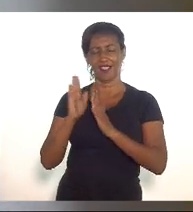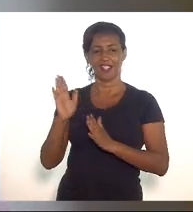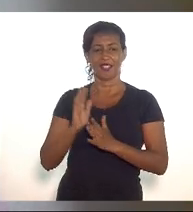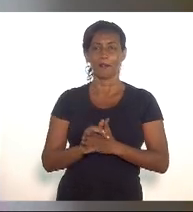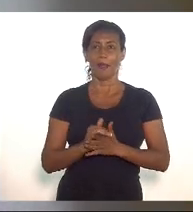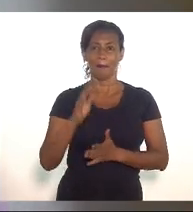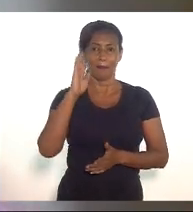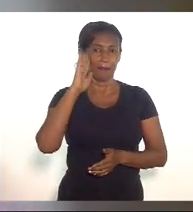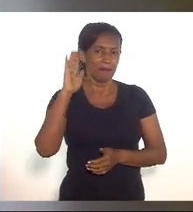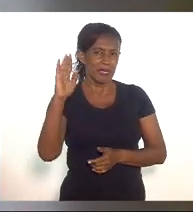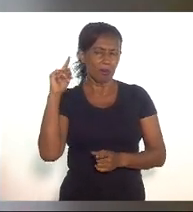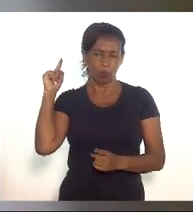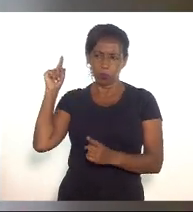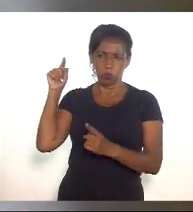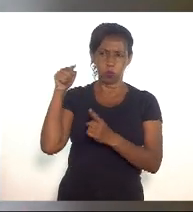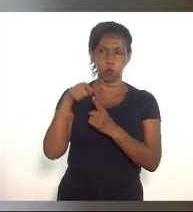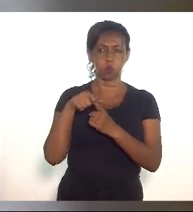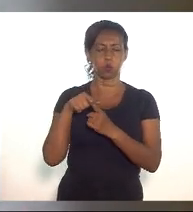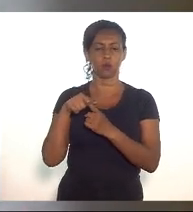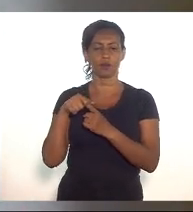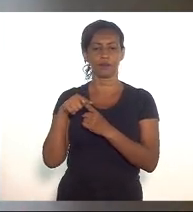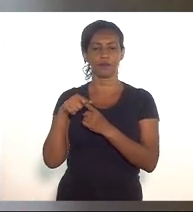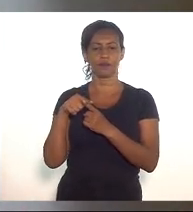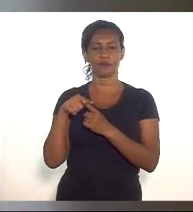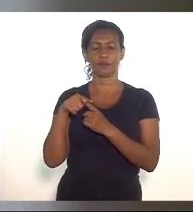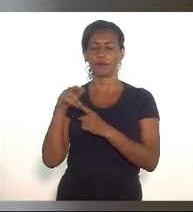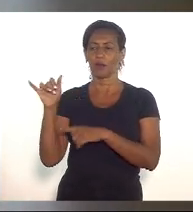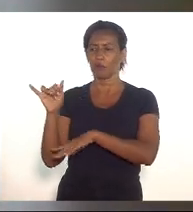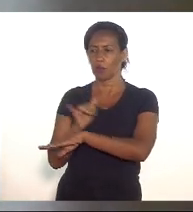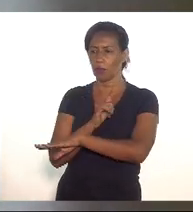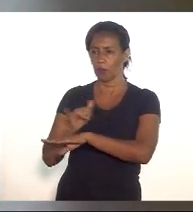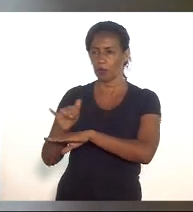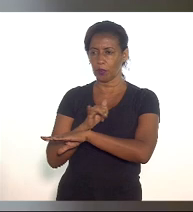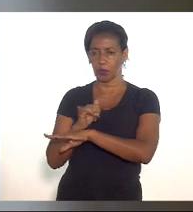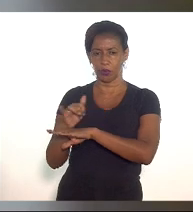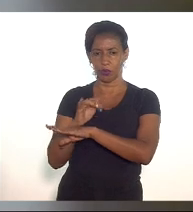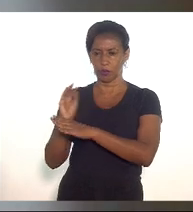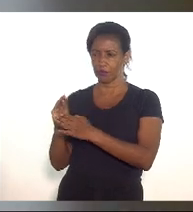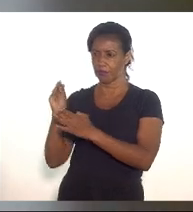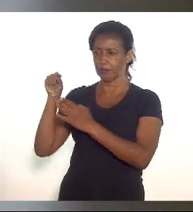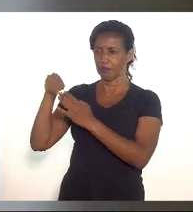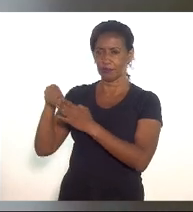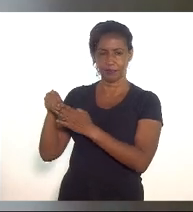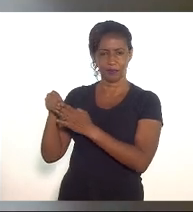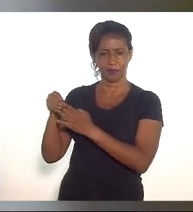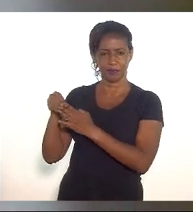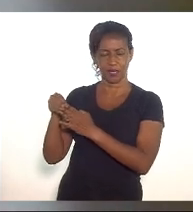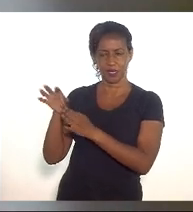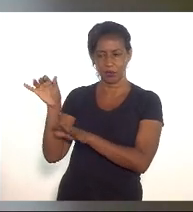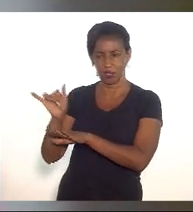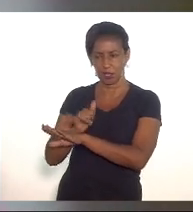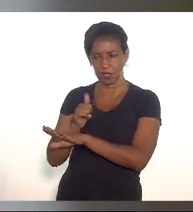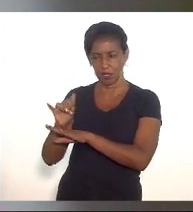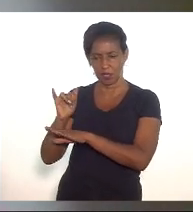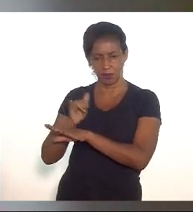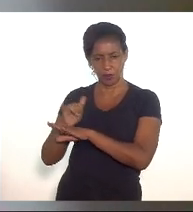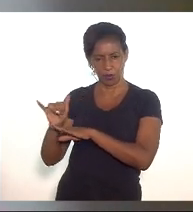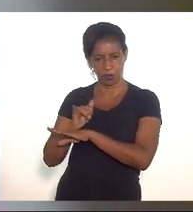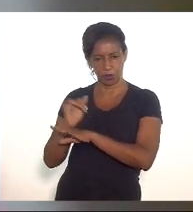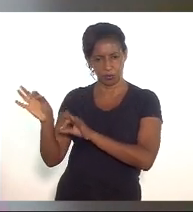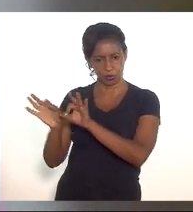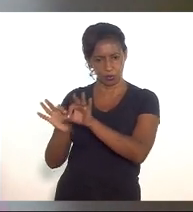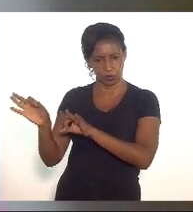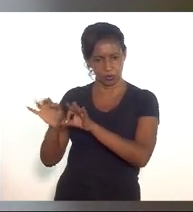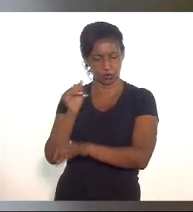um dos principais desafios para a elaboração e para a implementação desse projeto estratégico de desenvolvimento econômico e social no